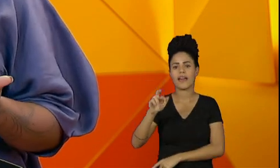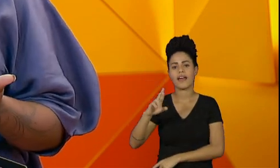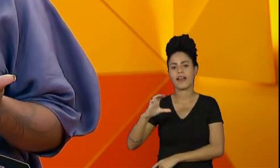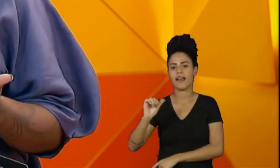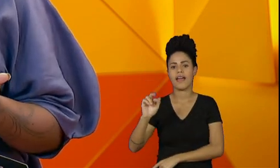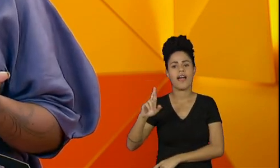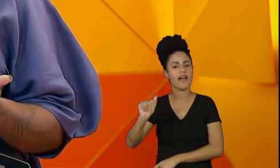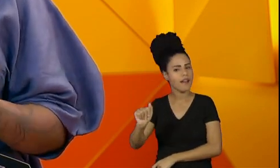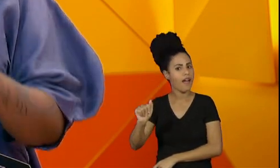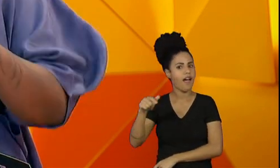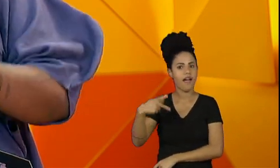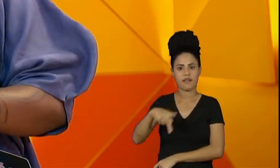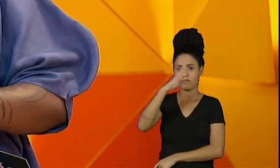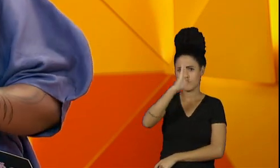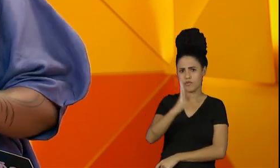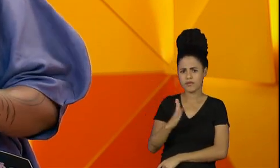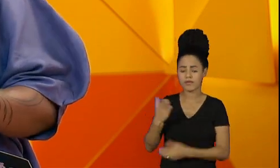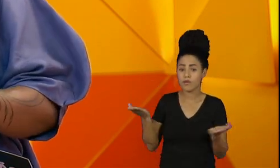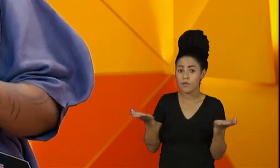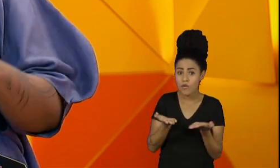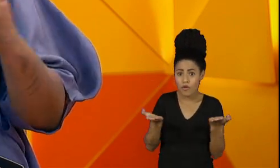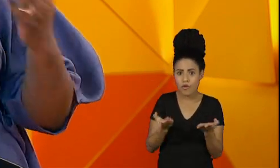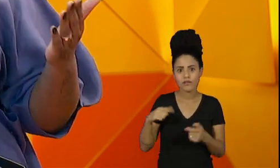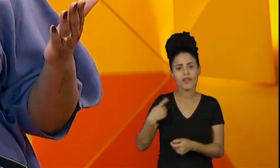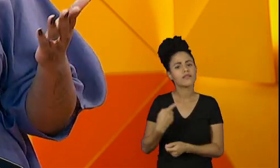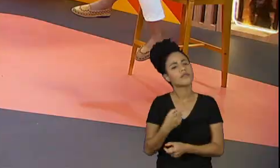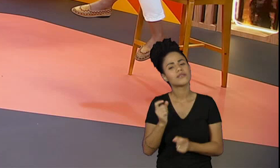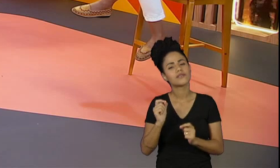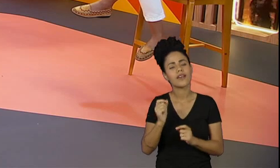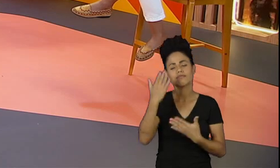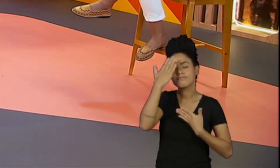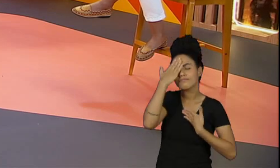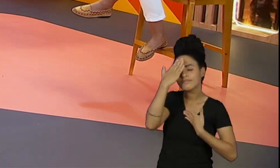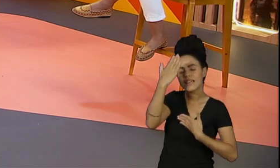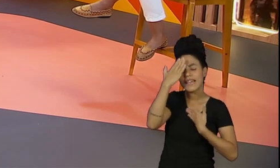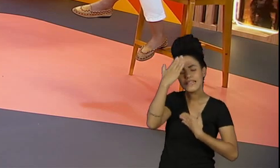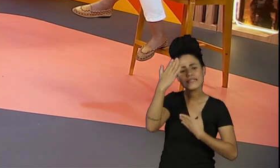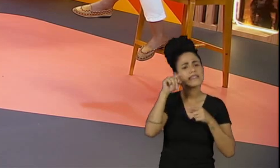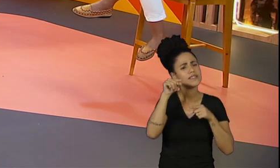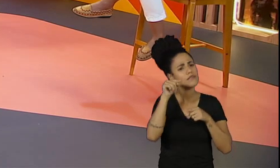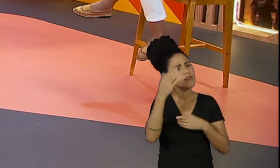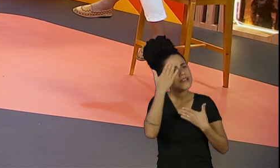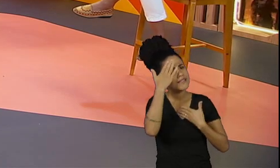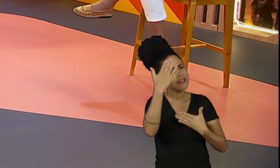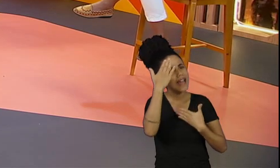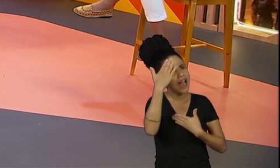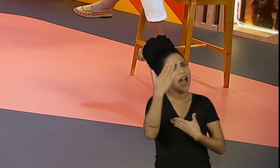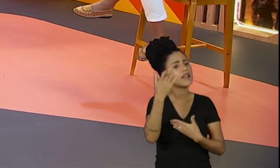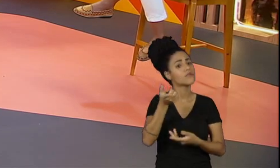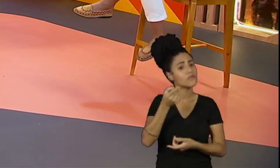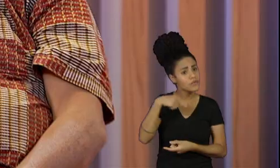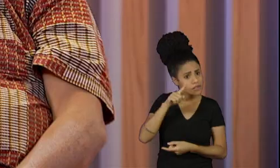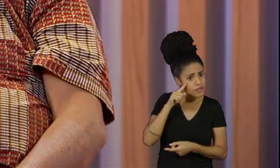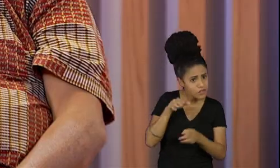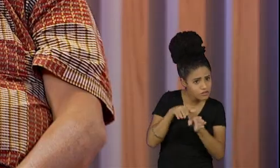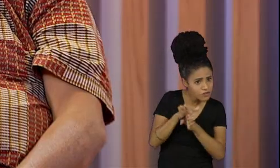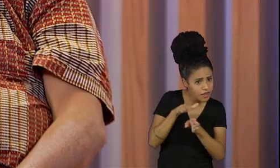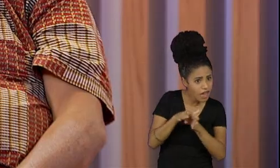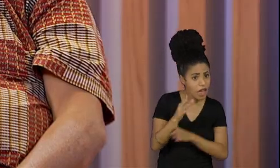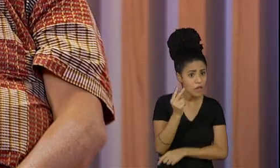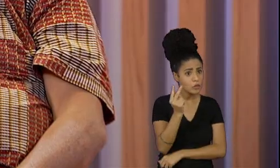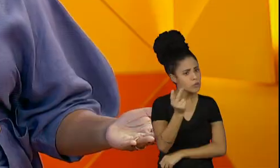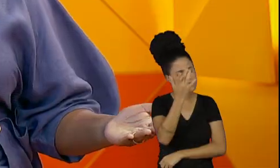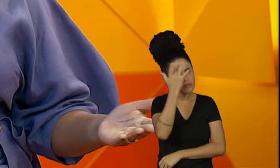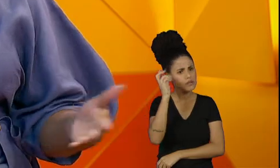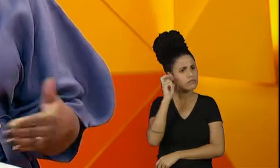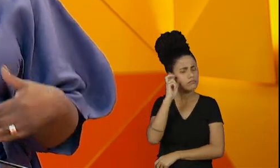história atual do Brasil. E antes da gente finalizar, eu quero agradecer vocês, mas eu quero ouvi-los também, porque eu acho que a gente está aqui com dois intelectuais,